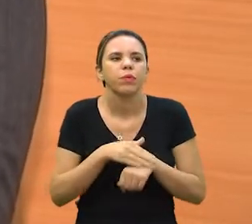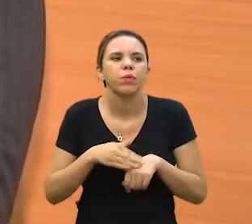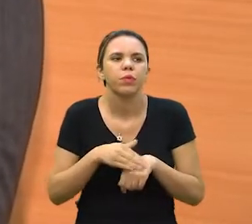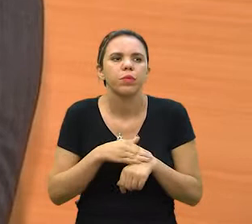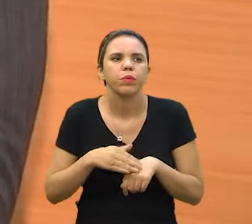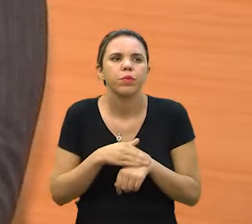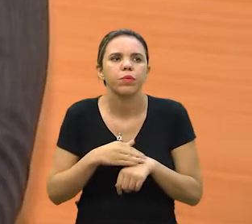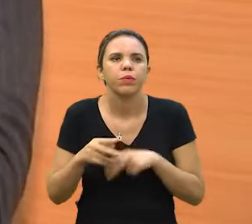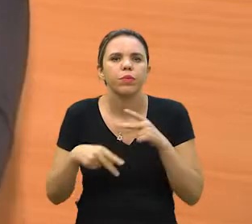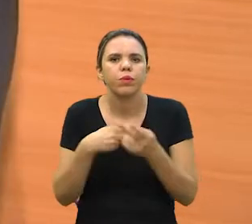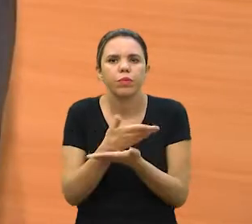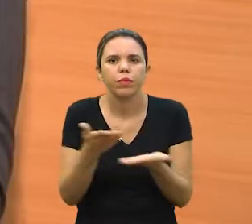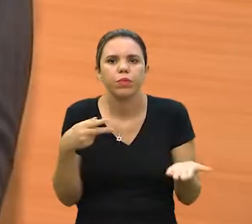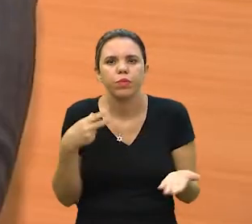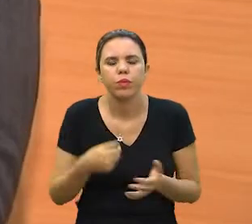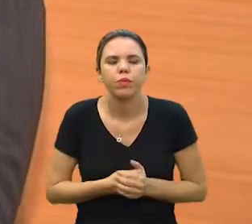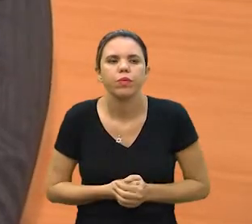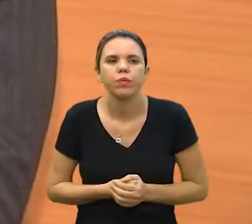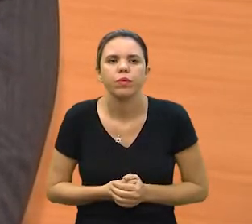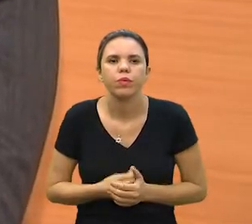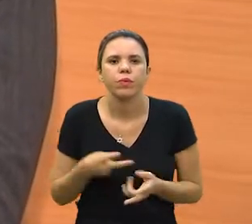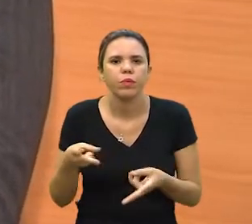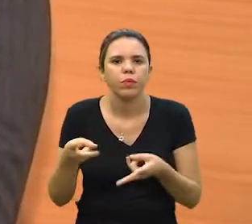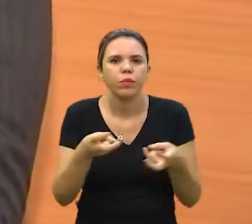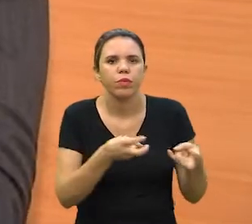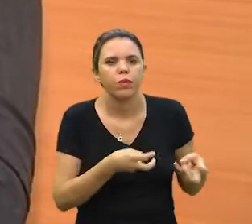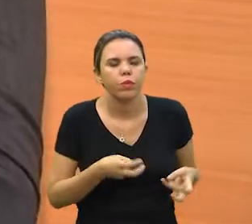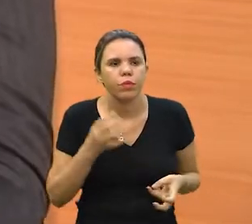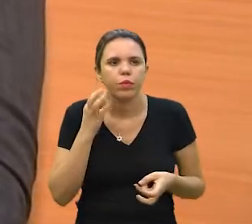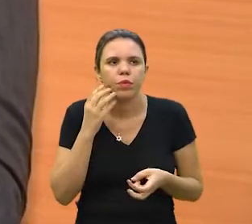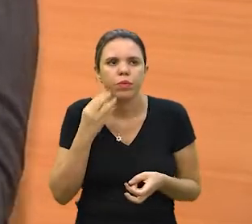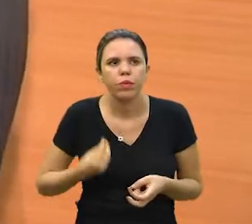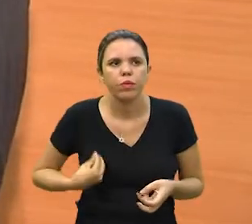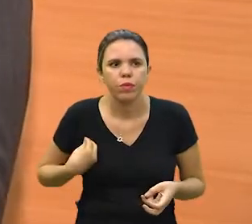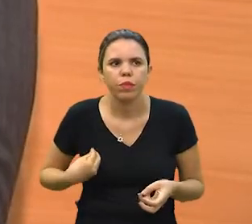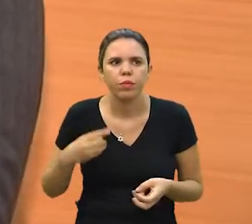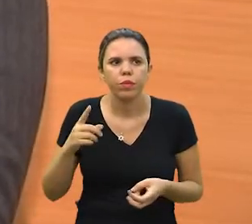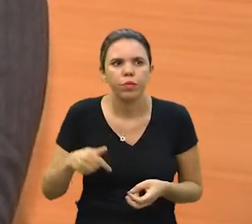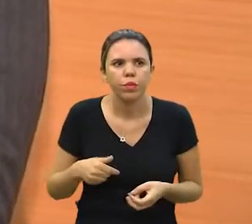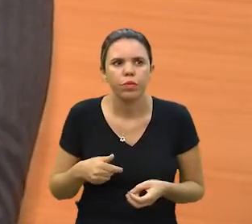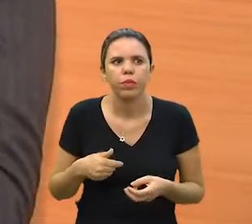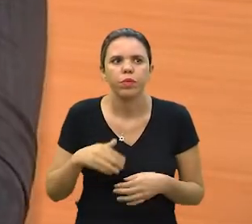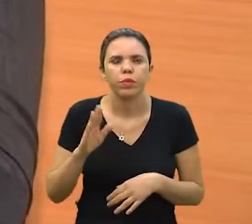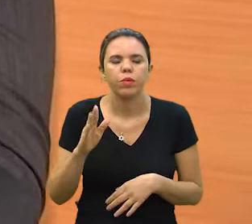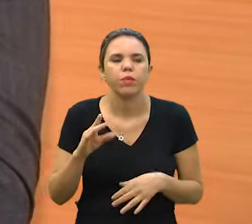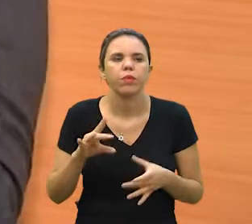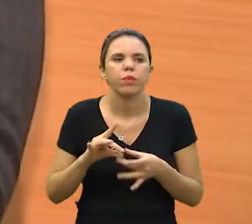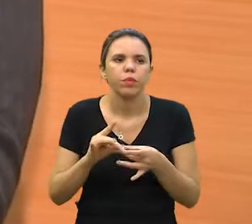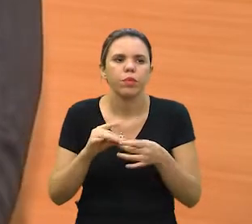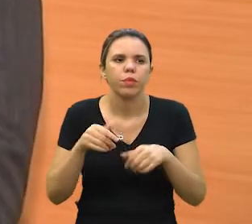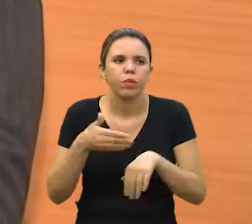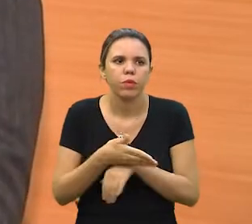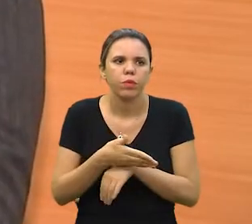gente conversou até com outros vereadores, mas eu percebi no Igor que ele estava realmente, né, ali